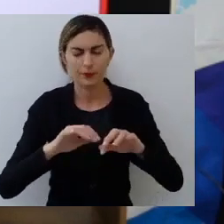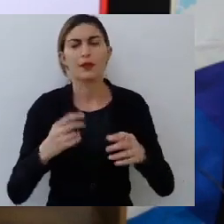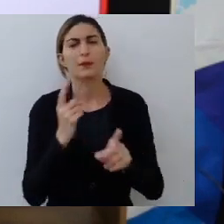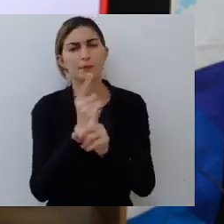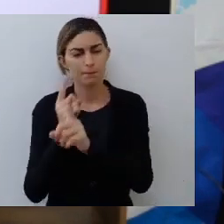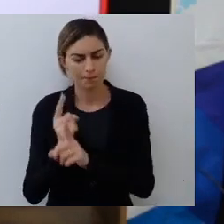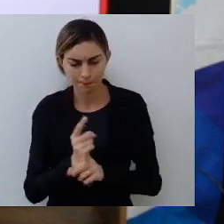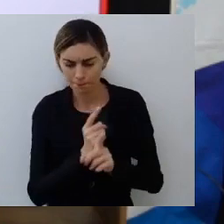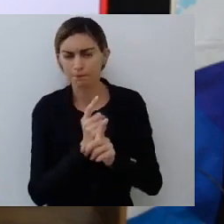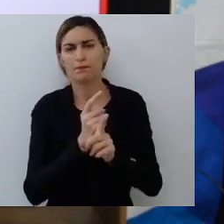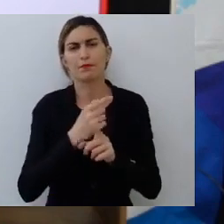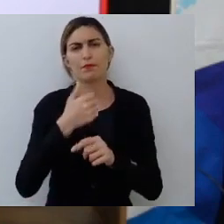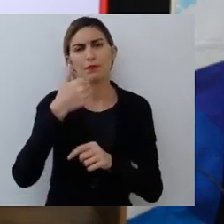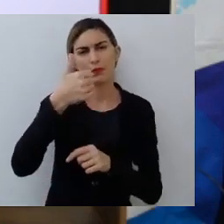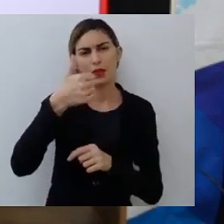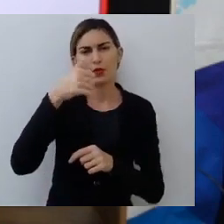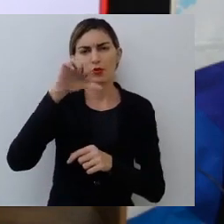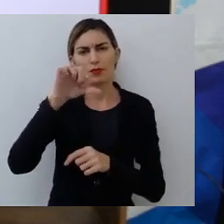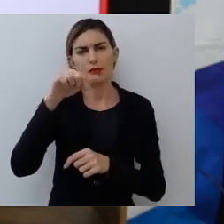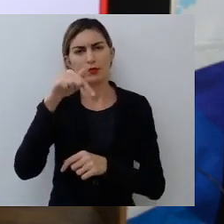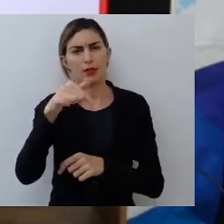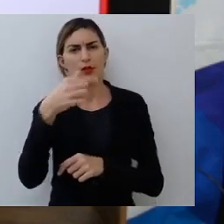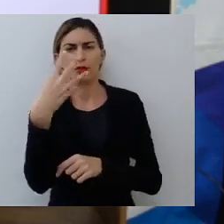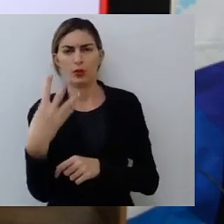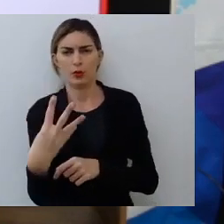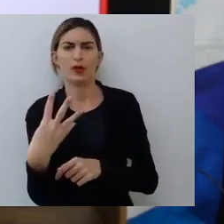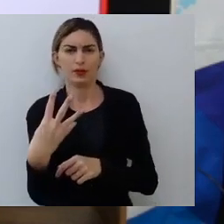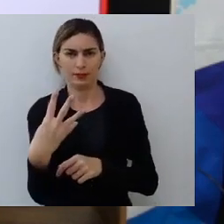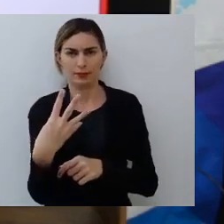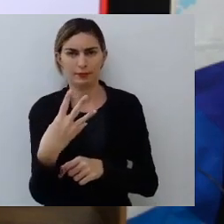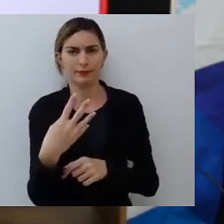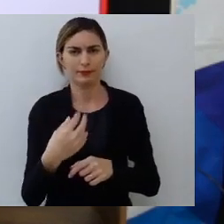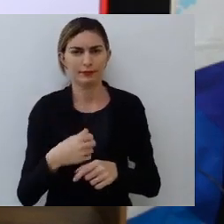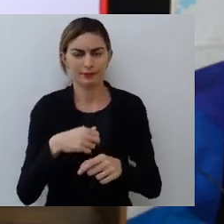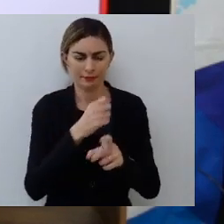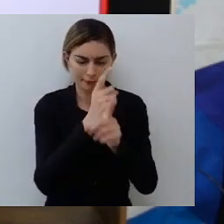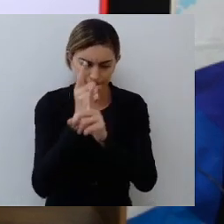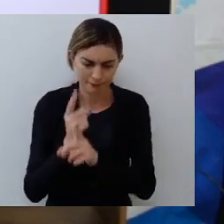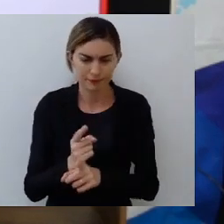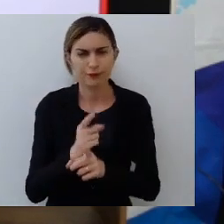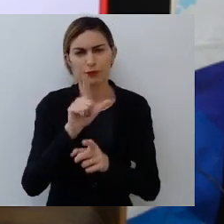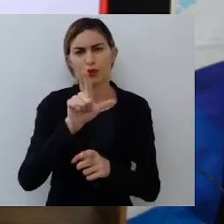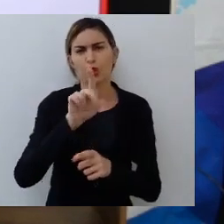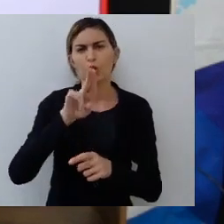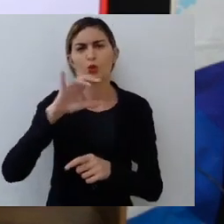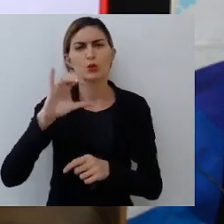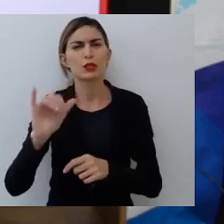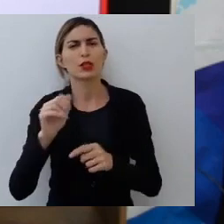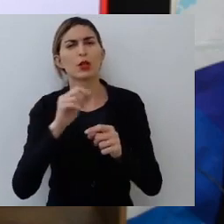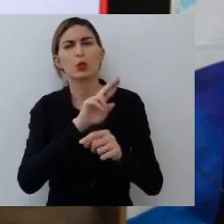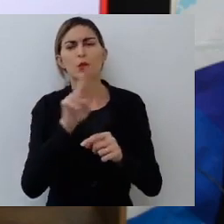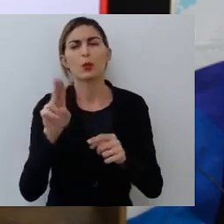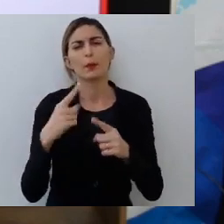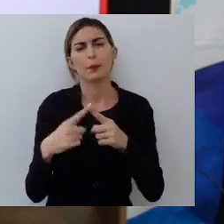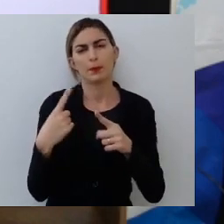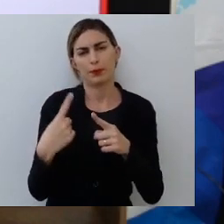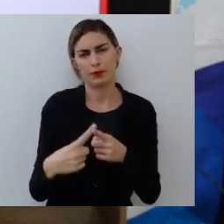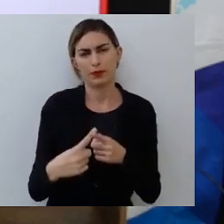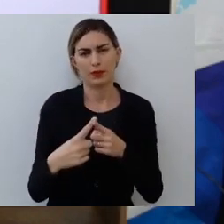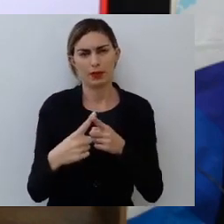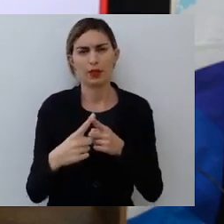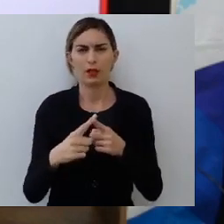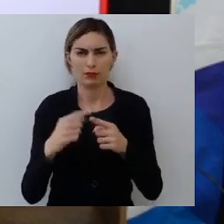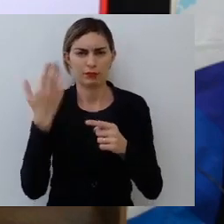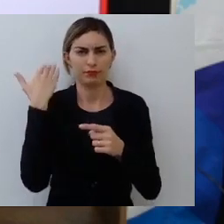para o achado de 1974, a Lucy, tá certo? Lucy recebeu esse nome graças a, diz a